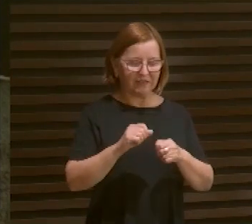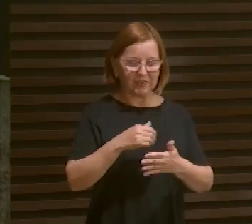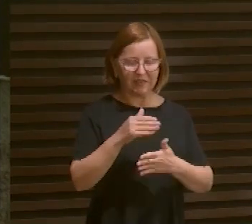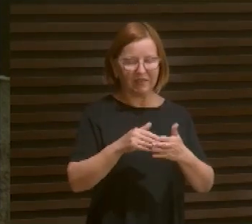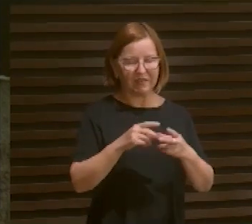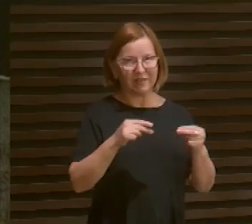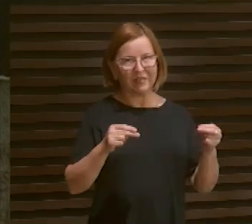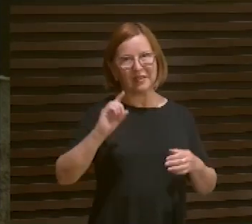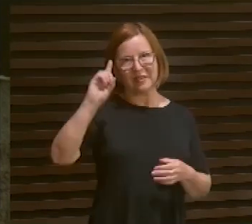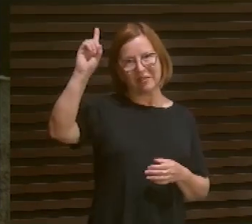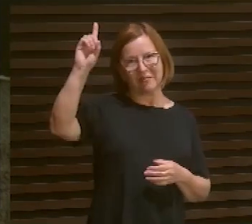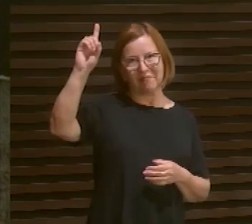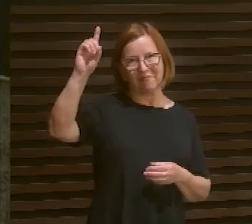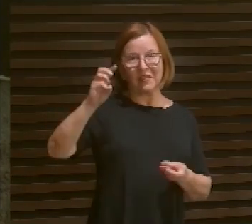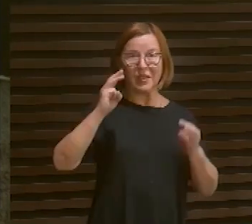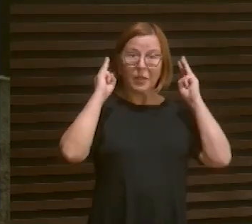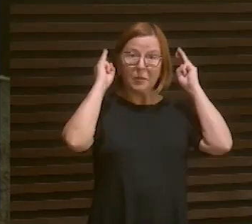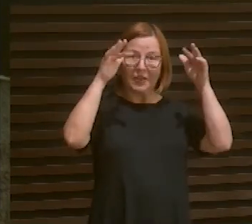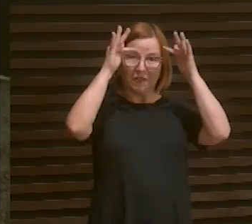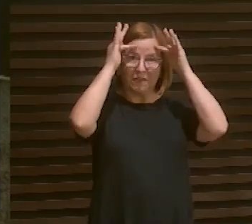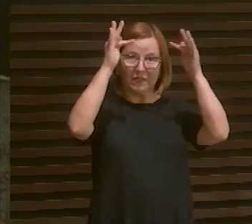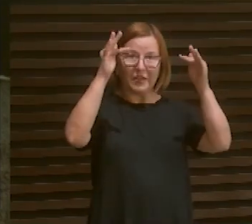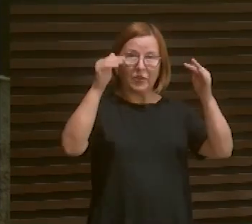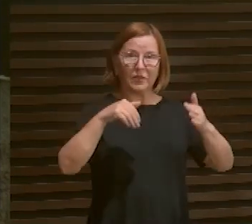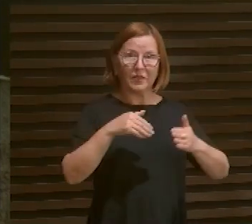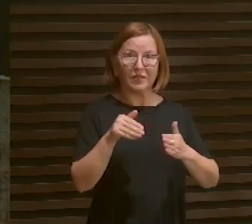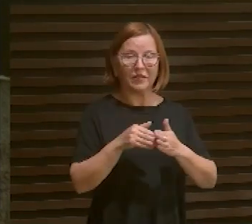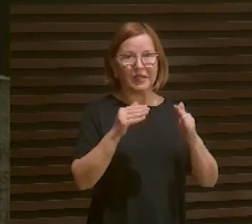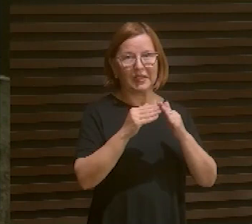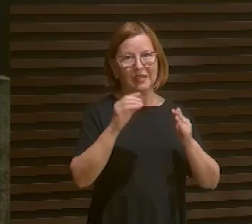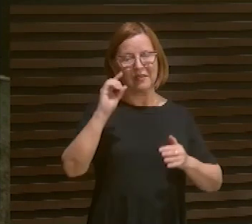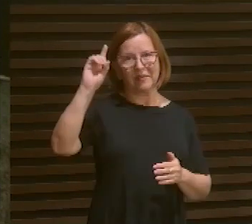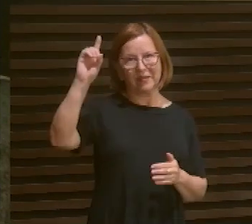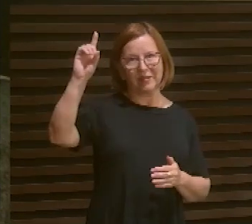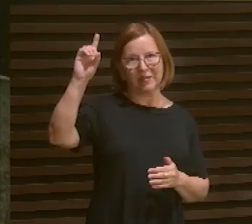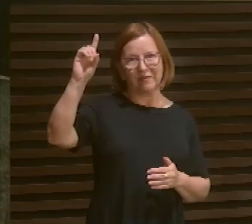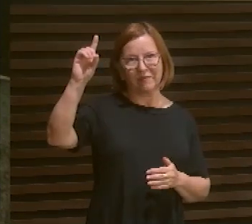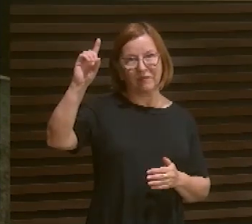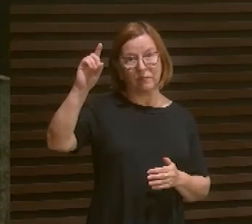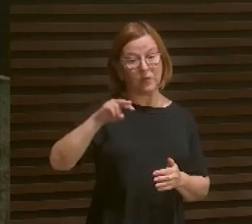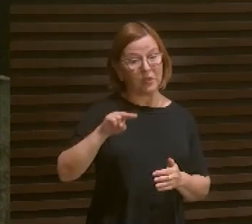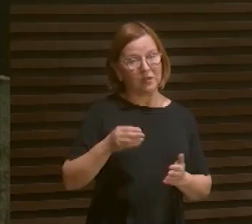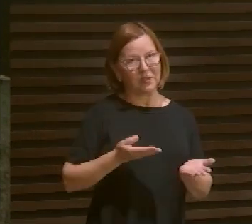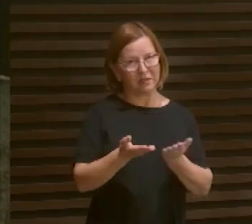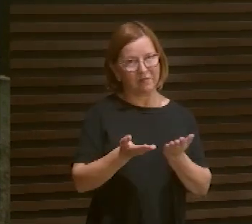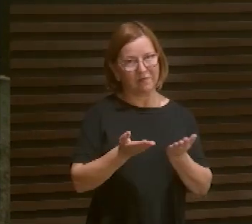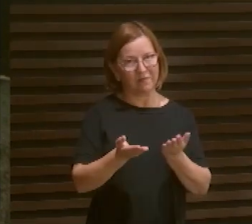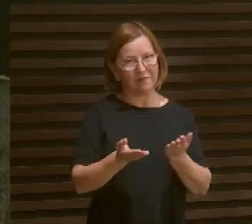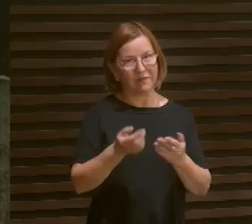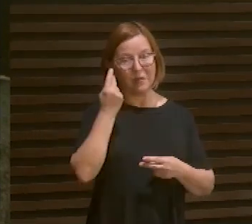Deus. E Moisés era fiel em toda a casa de Deus, como servo,